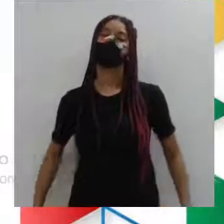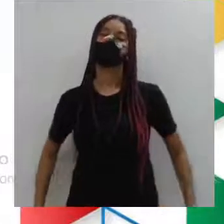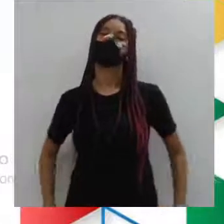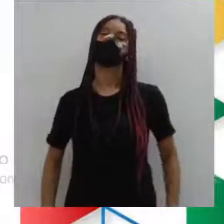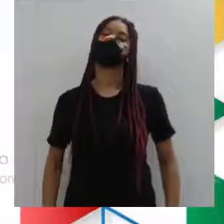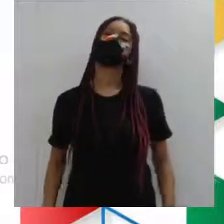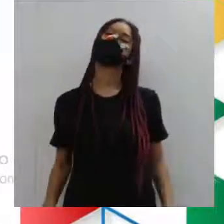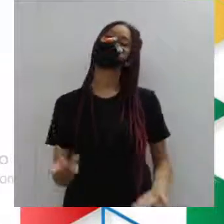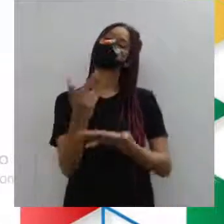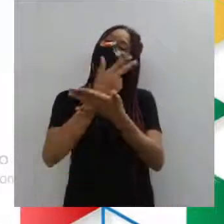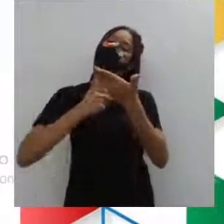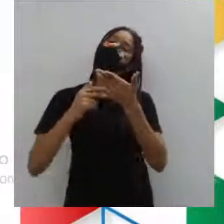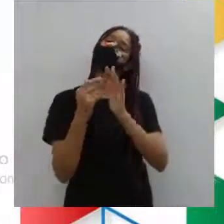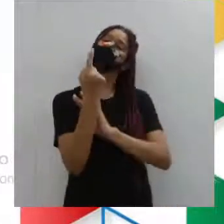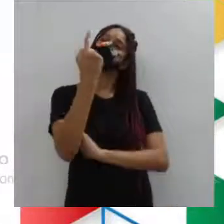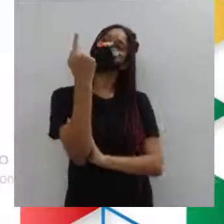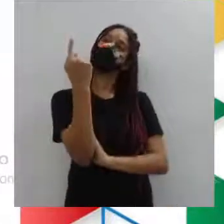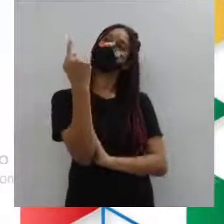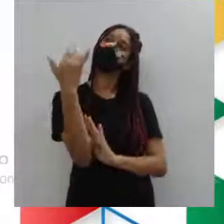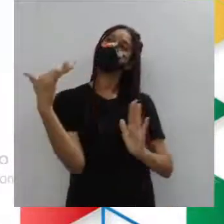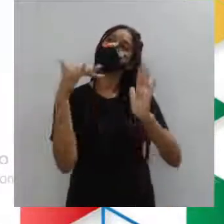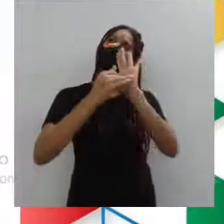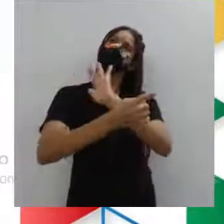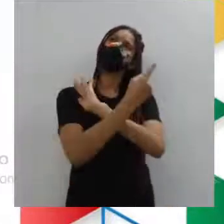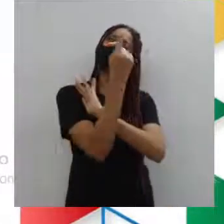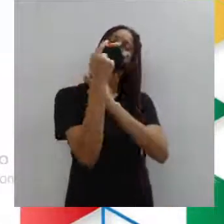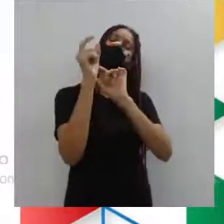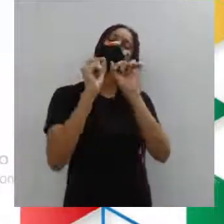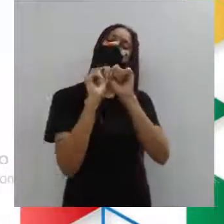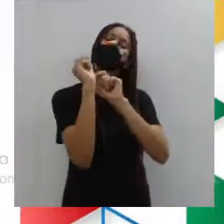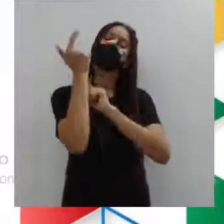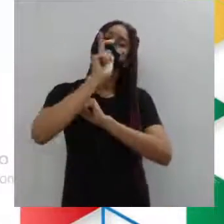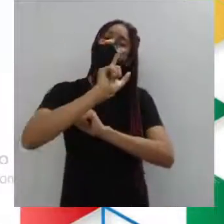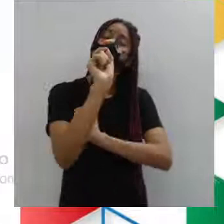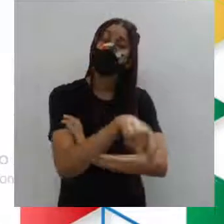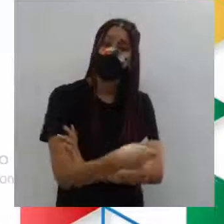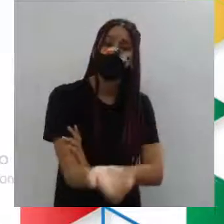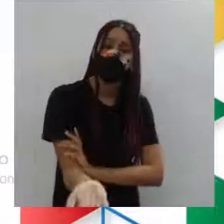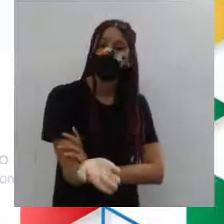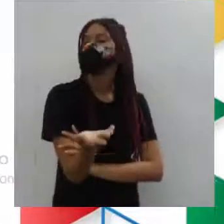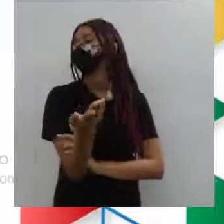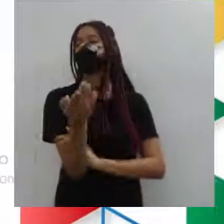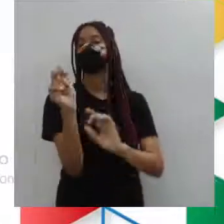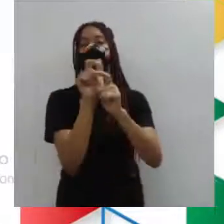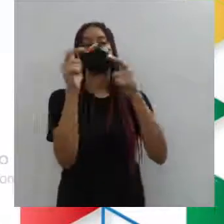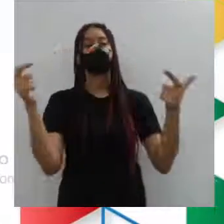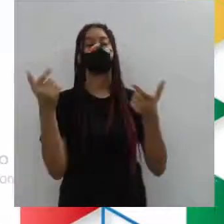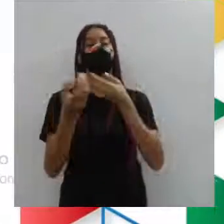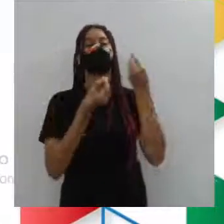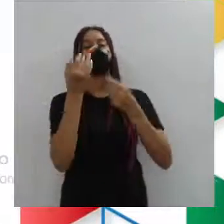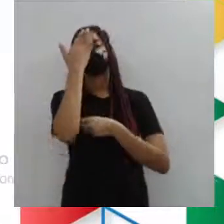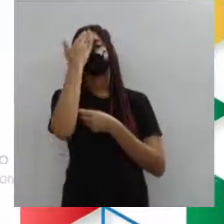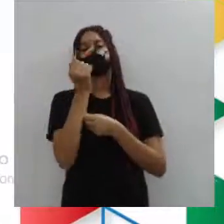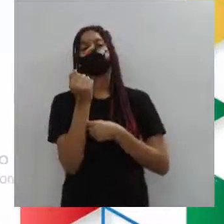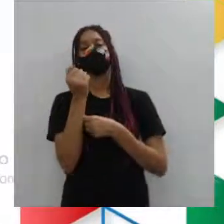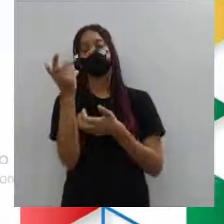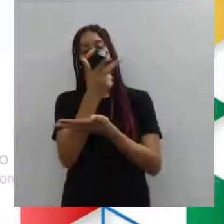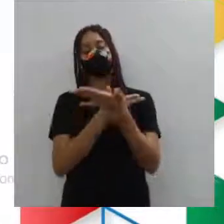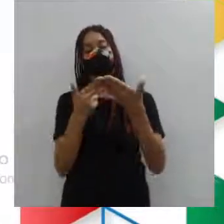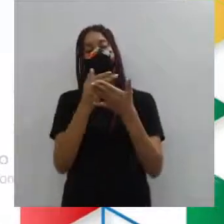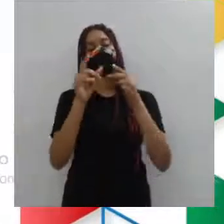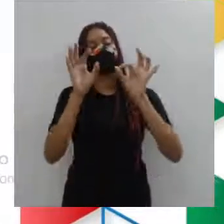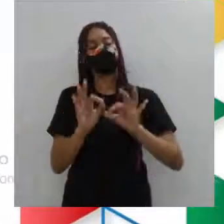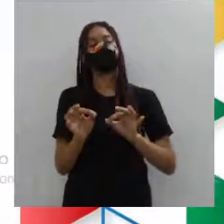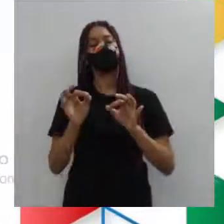1 para 1? Eu não vou conseguir enxergar, então eu tenho que ampliar. Como é que eu quero saber o tamanho ou a forma